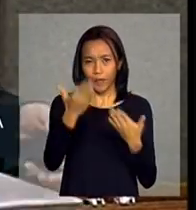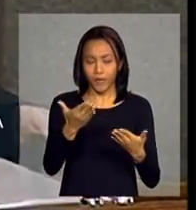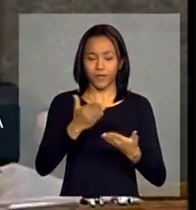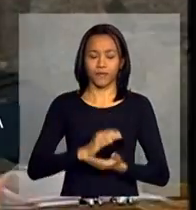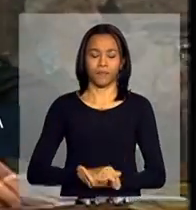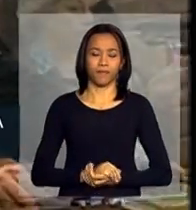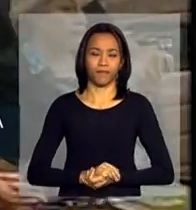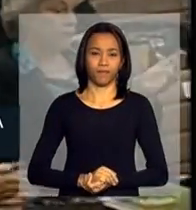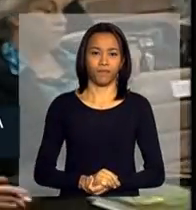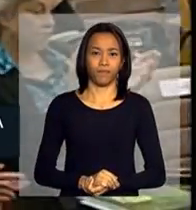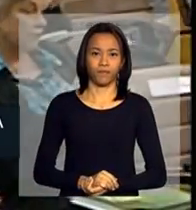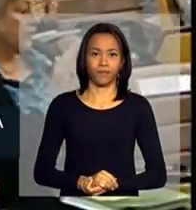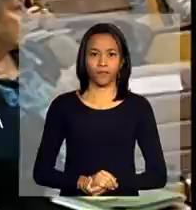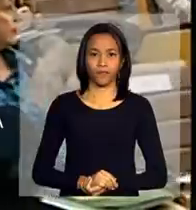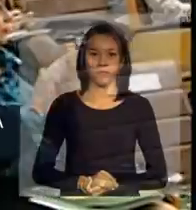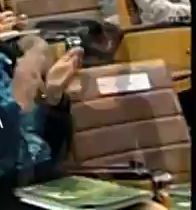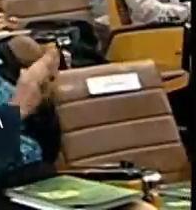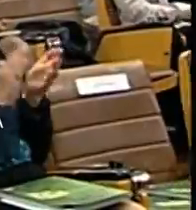Obrigado.